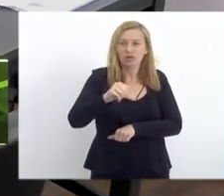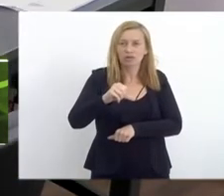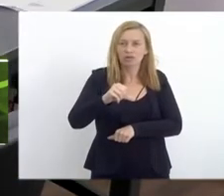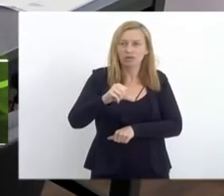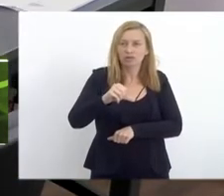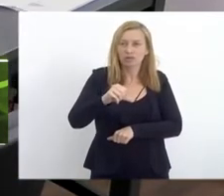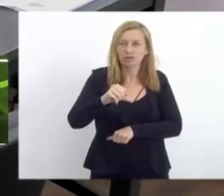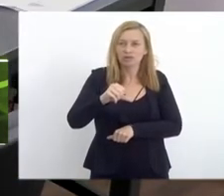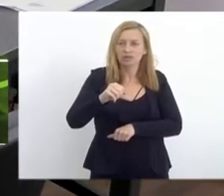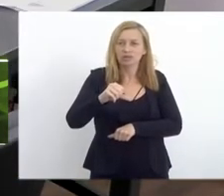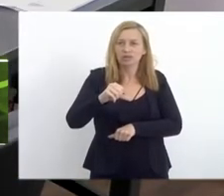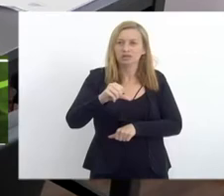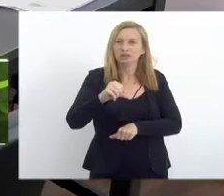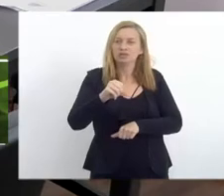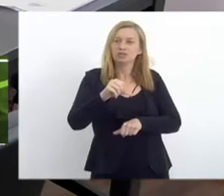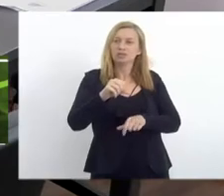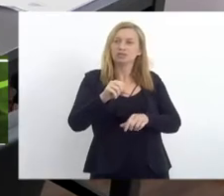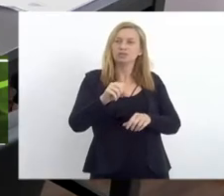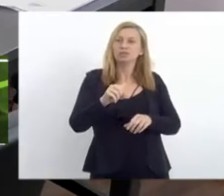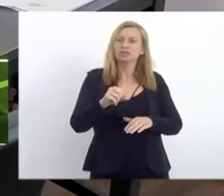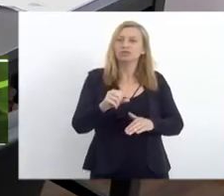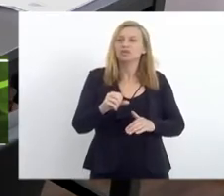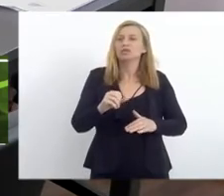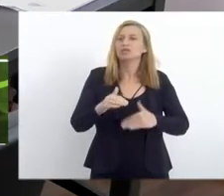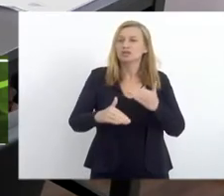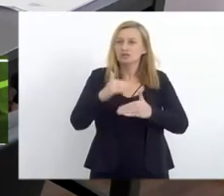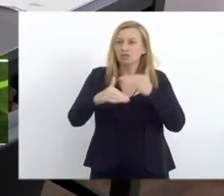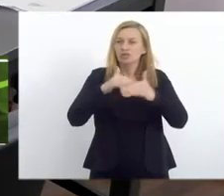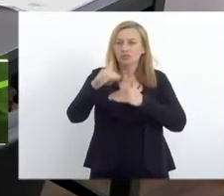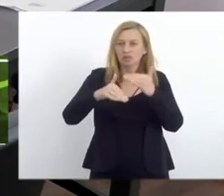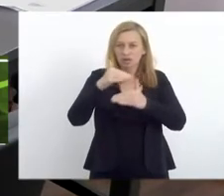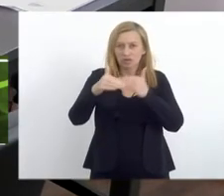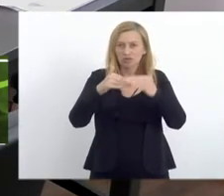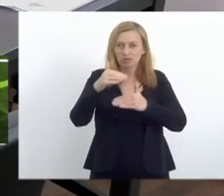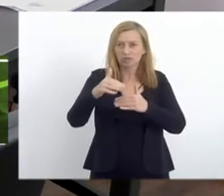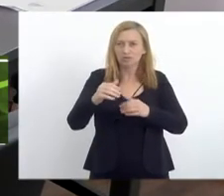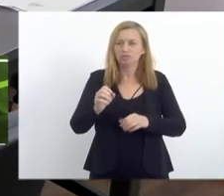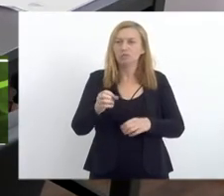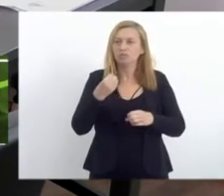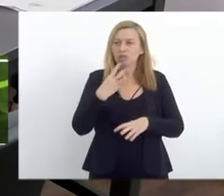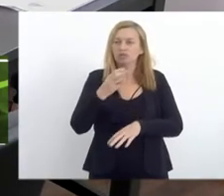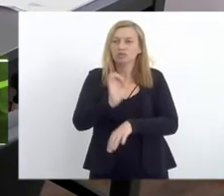ferramenta poderosa e construir o desenvolvimento do Estado do Rio de Janeiro.